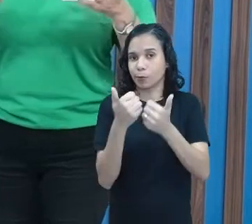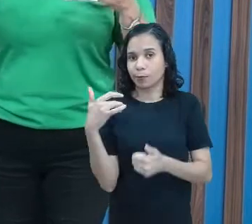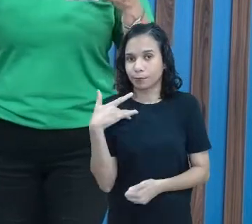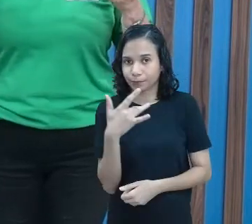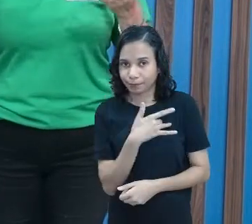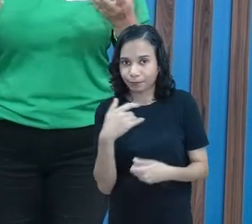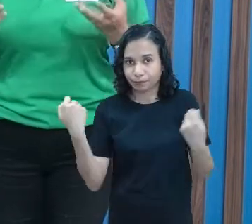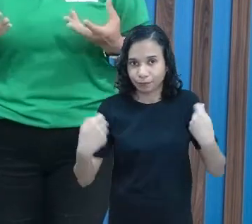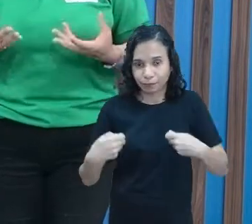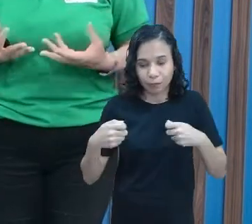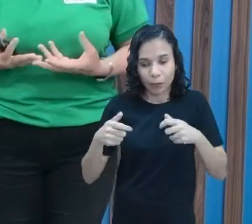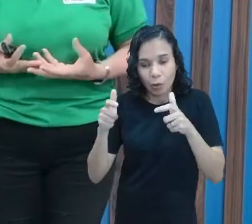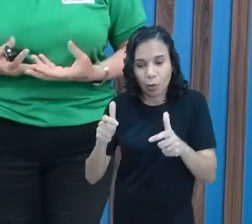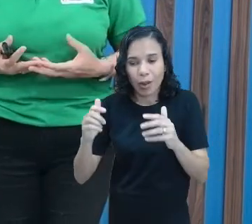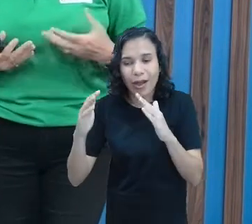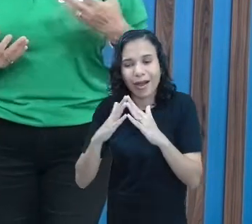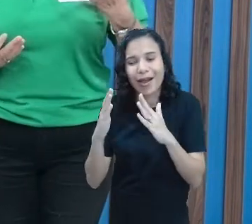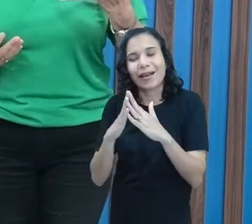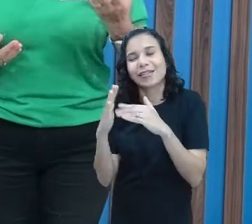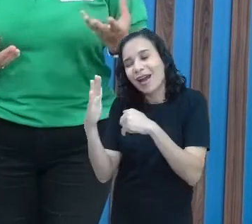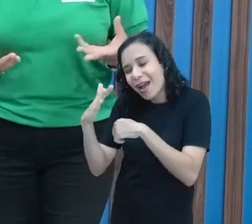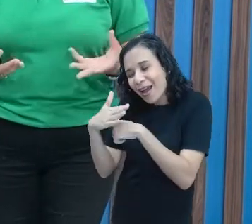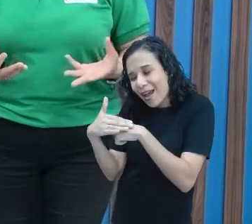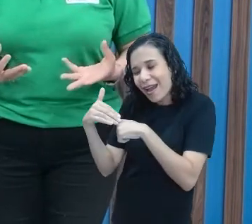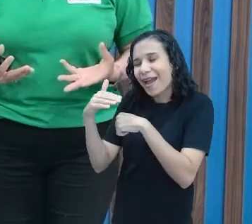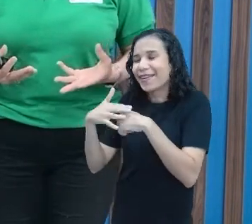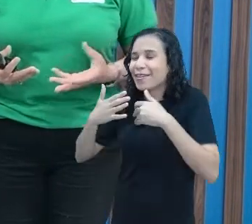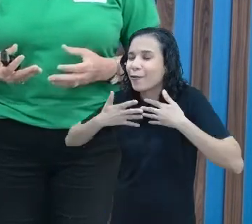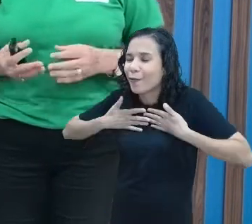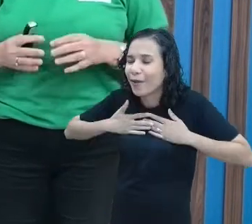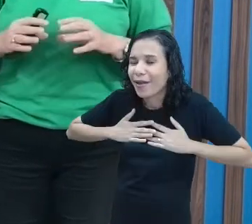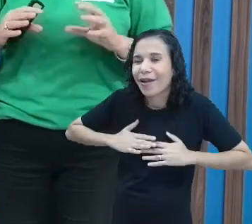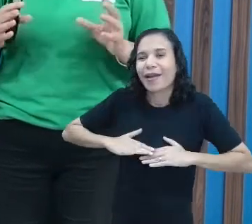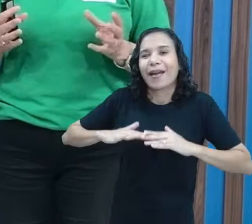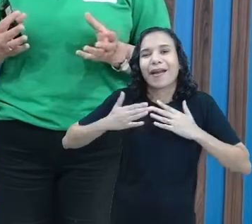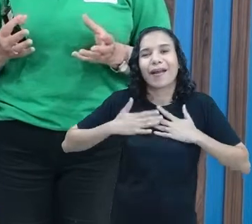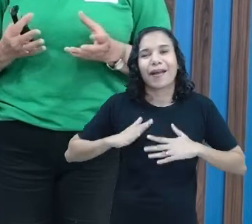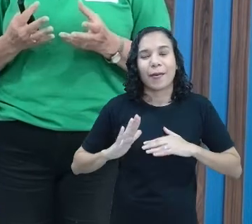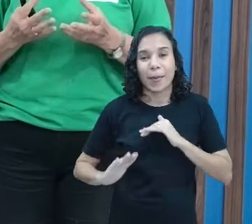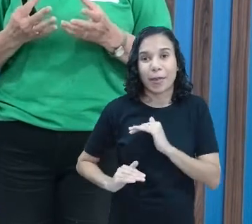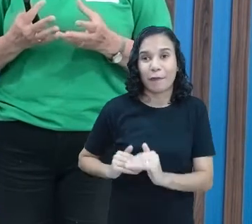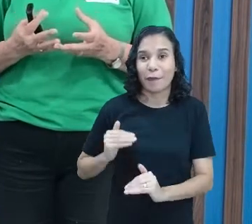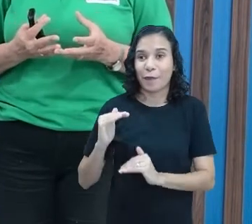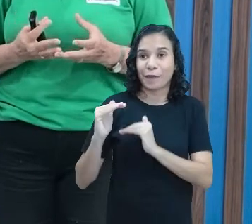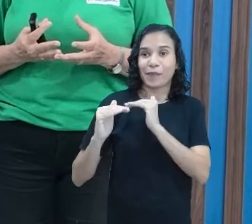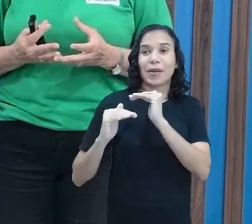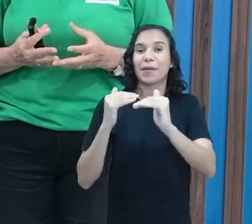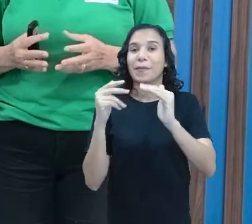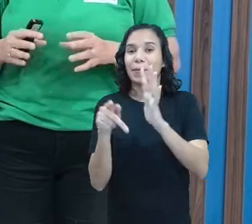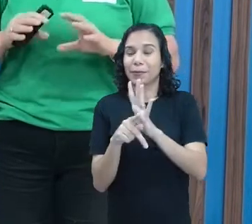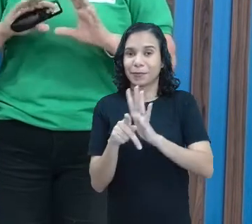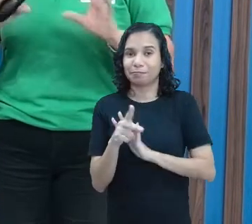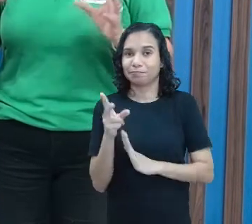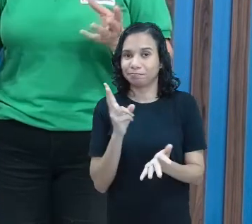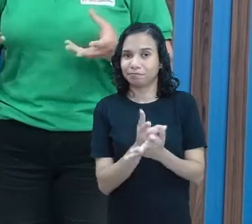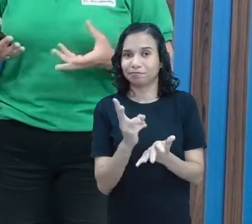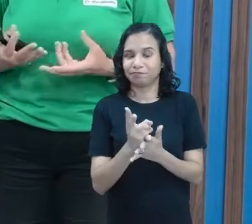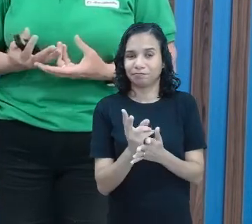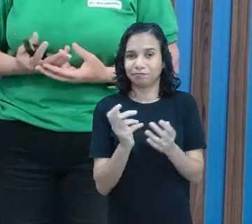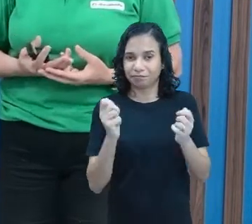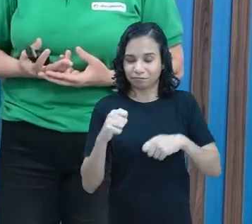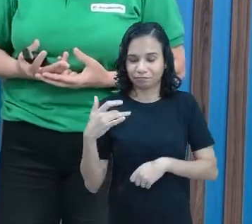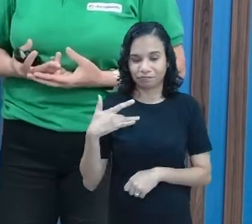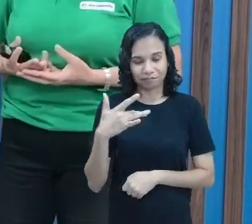precisa de um ambiente em casa caloroso, calmo, para que o crescimento e desenvolvimento se dê sob